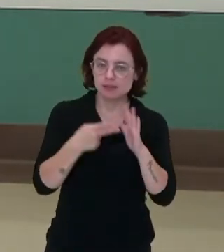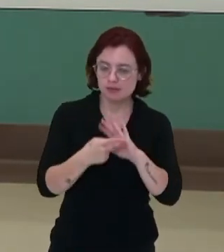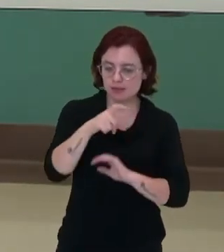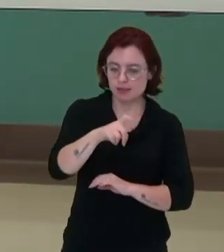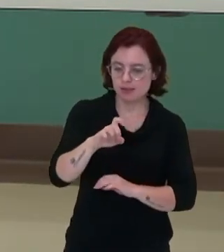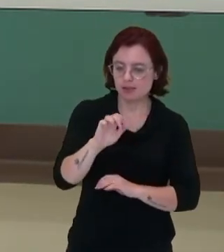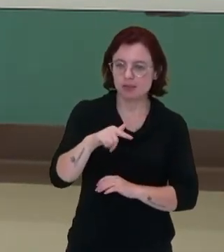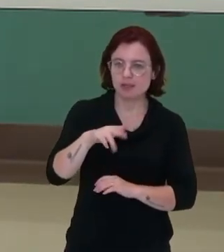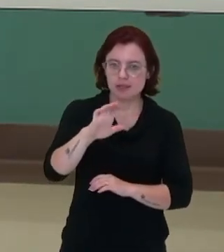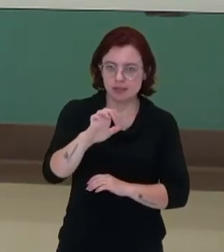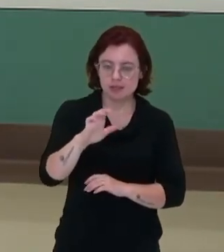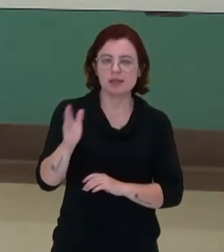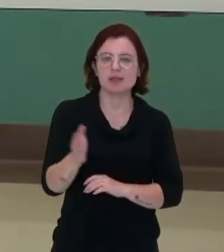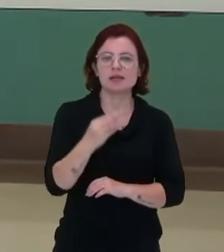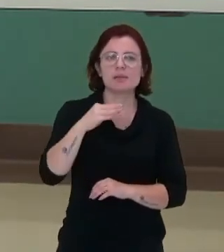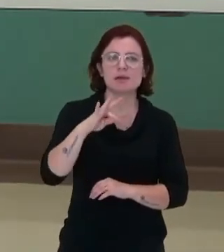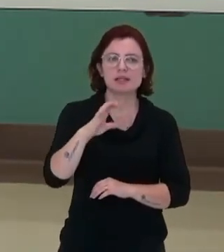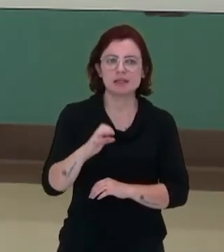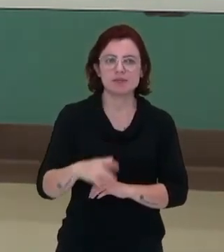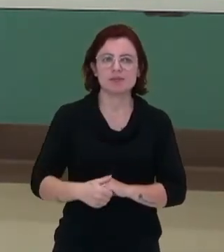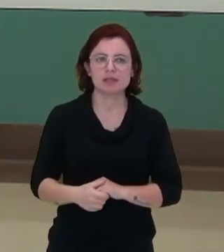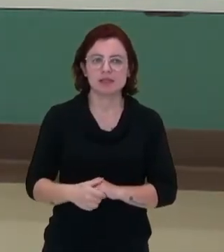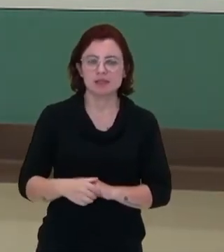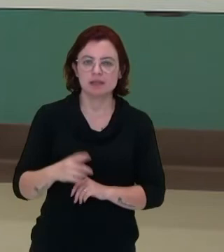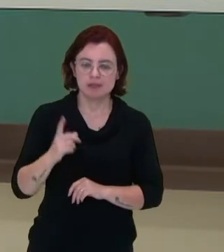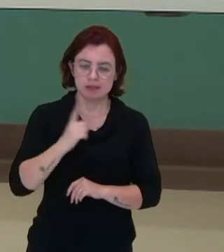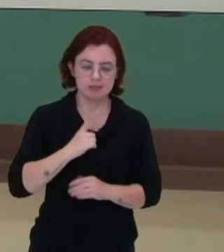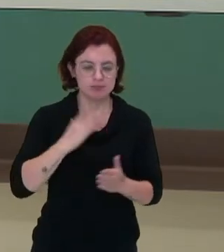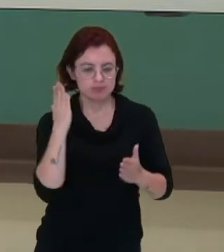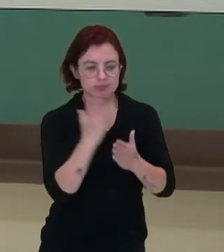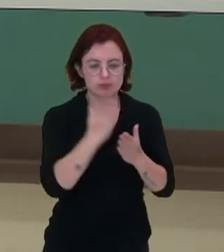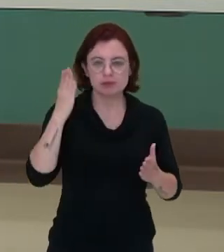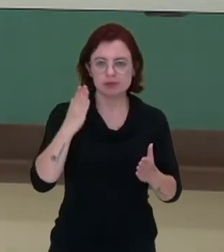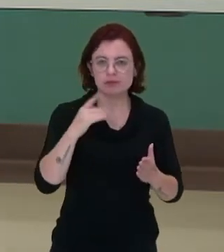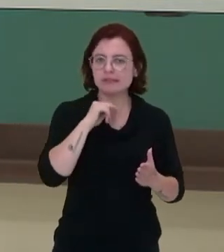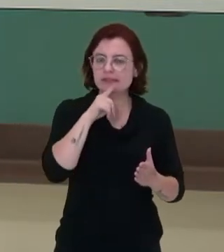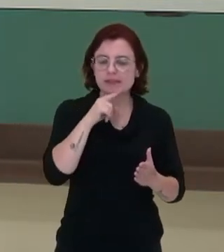É eu deixar o rei adversário sem saída.